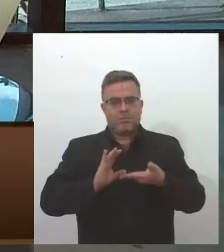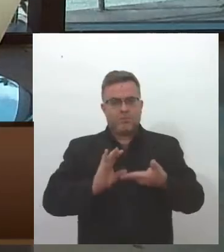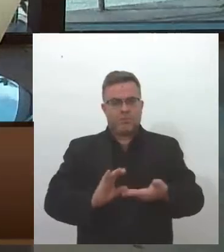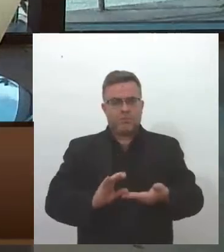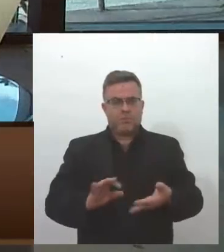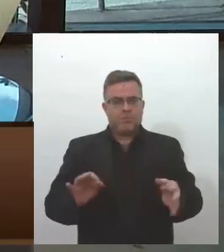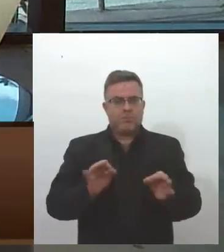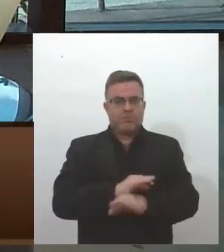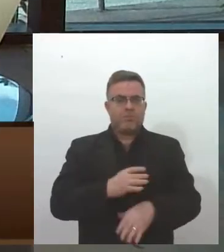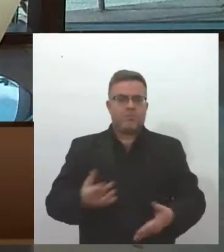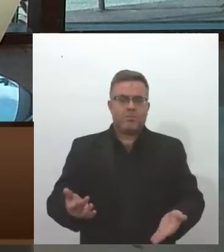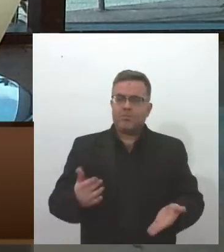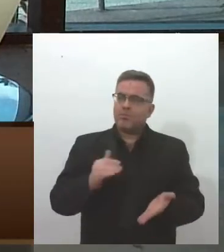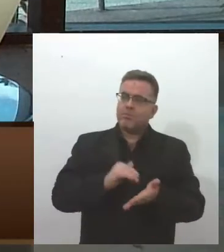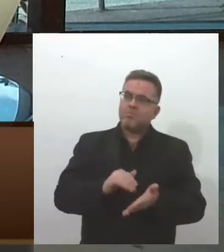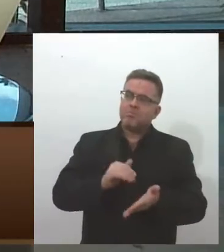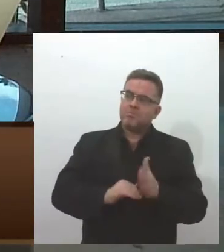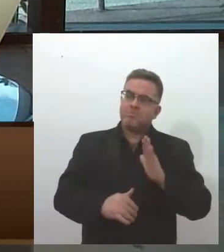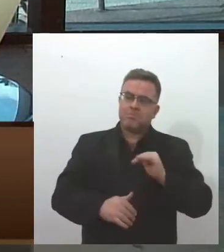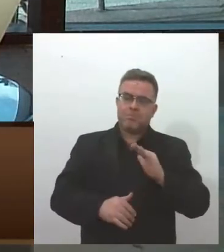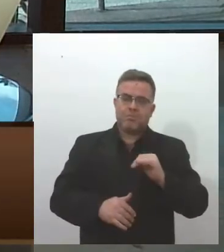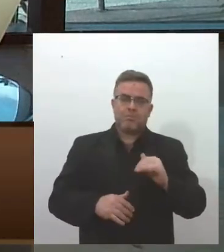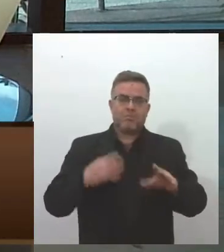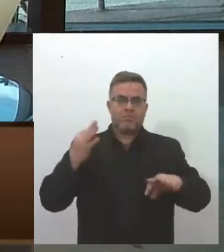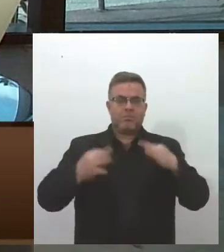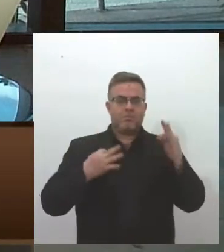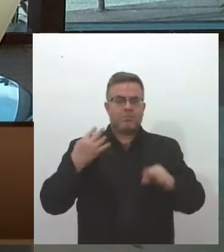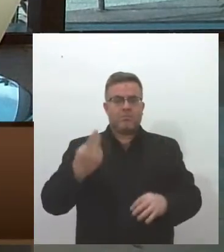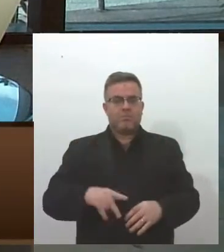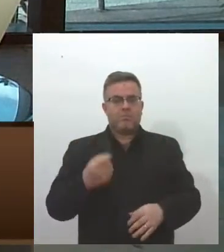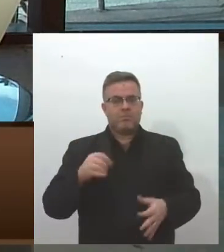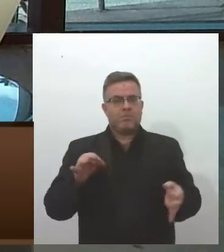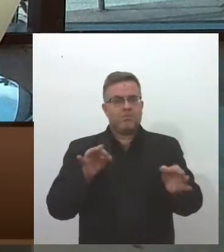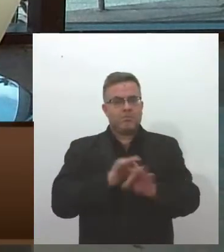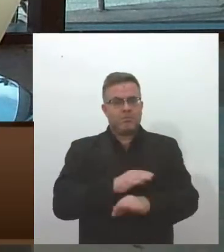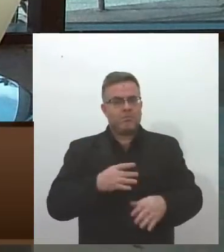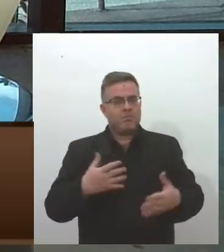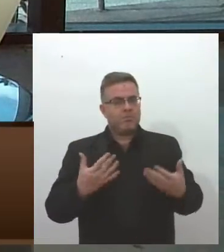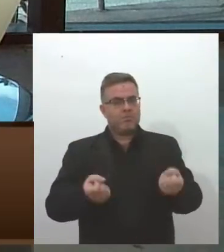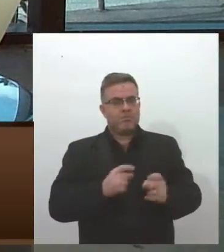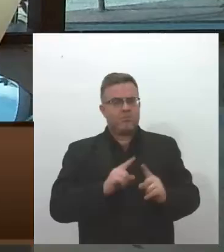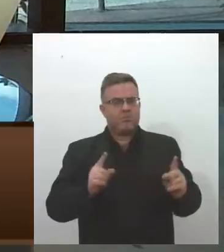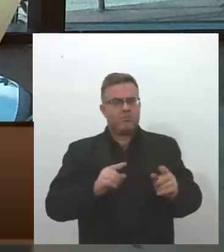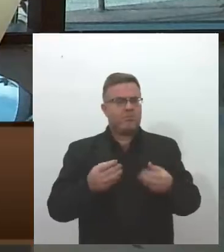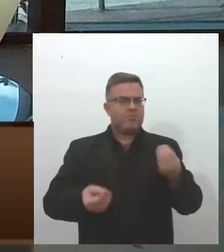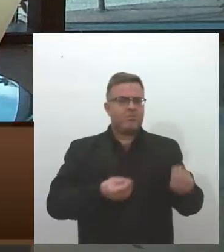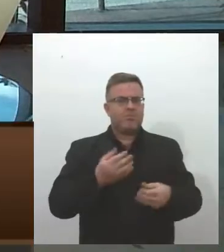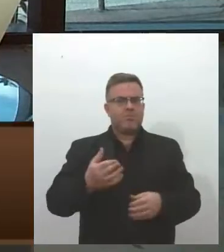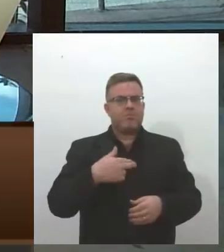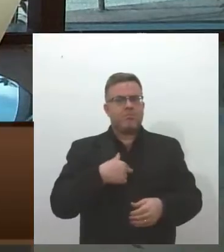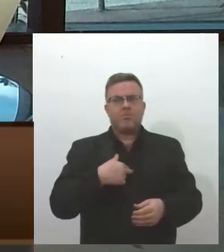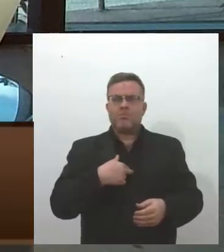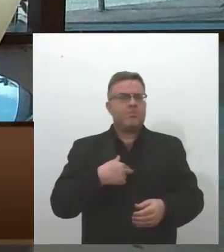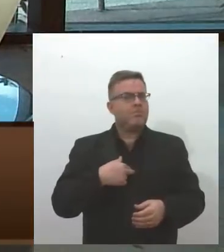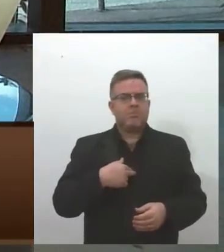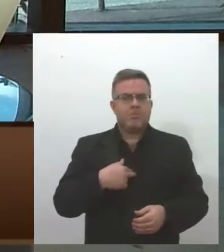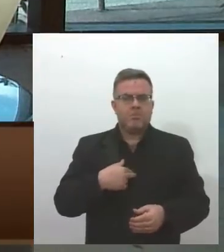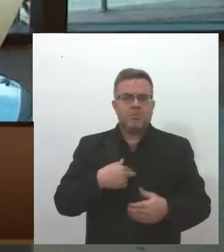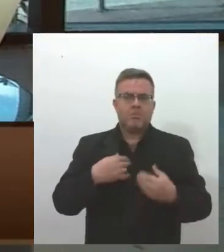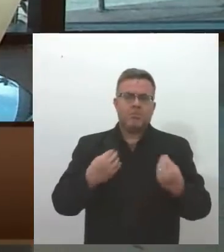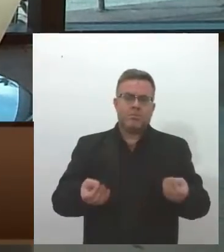Ô secretário, o potencial turístico de Sergipe, ele é inegável, seja com relação aos recursos naturais,